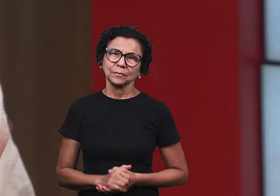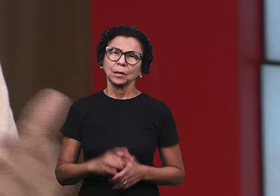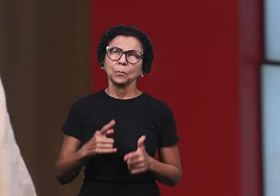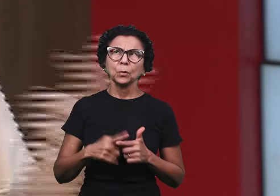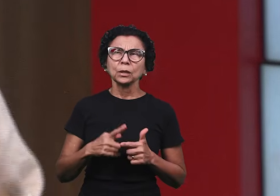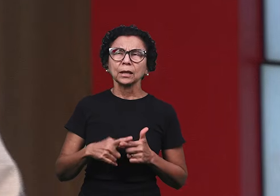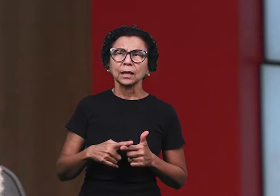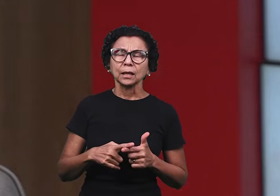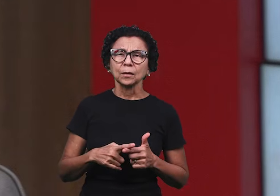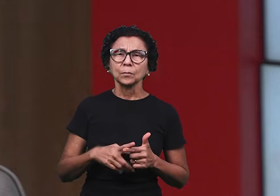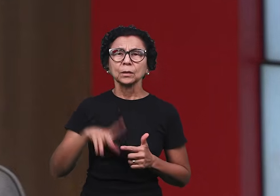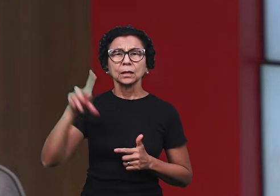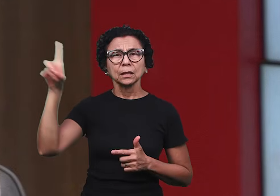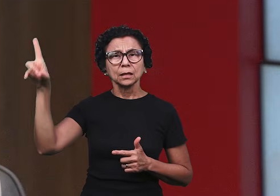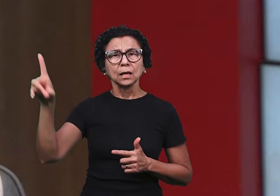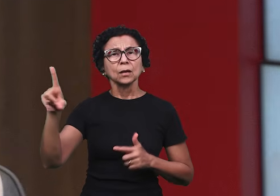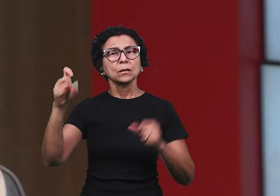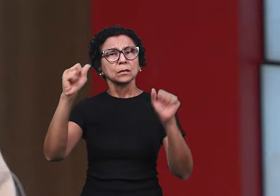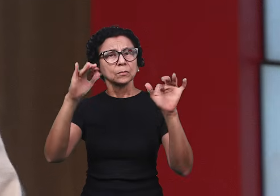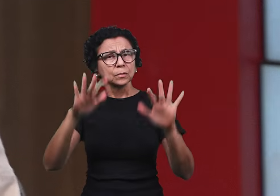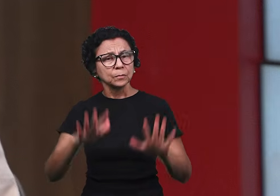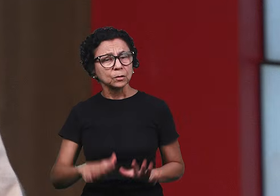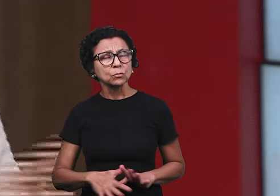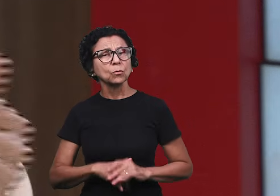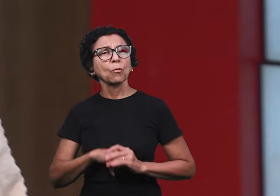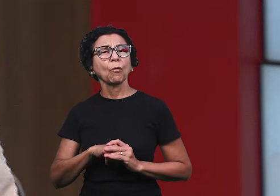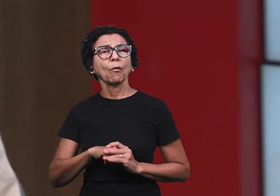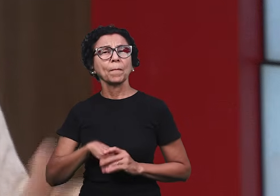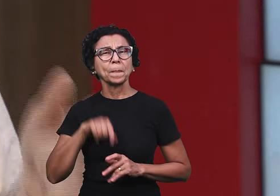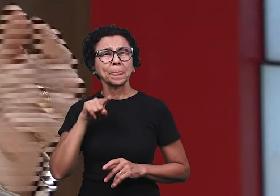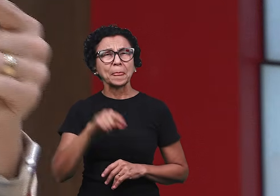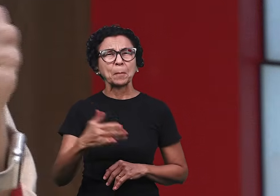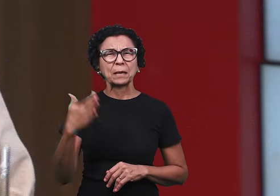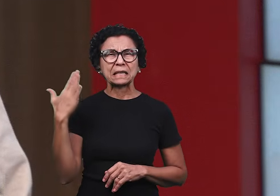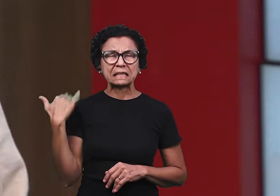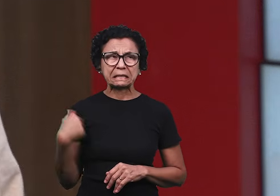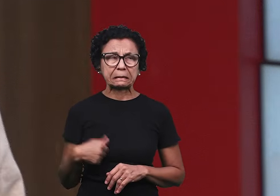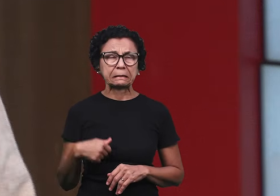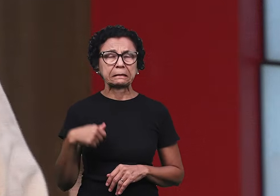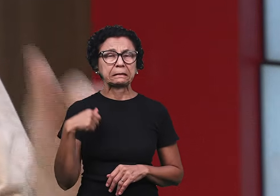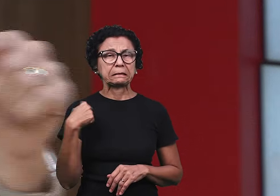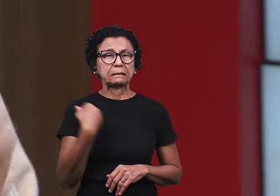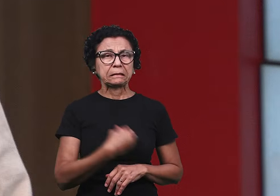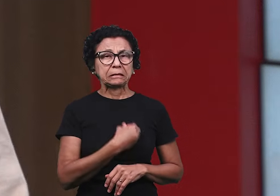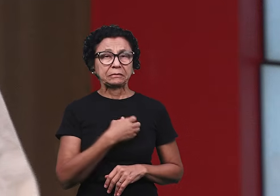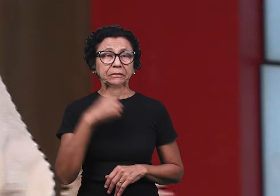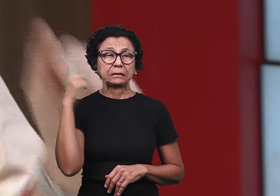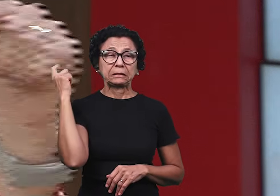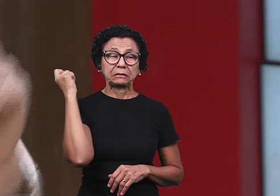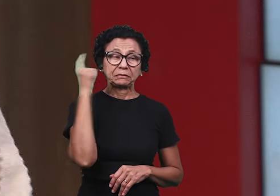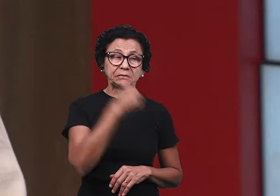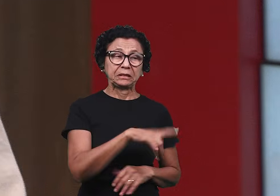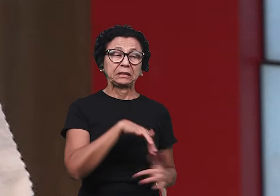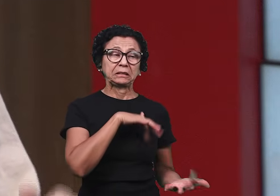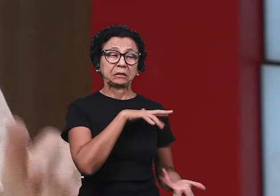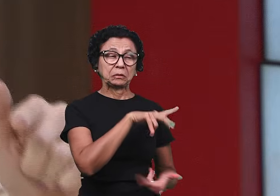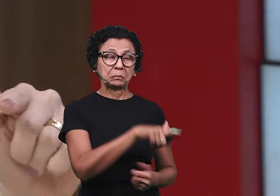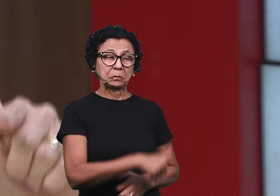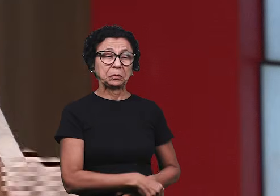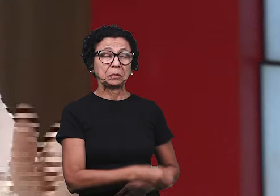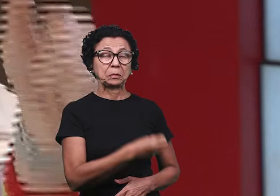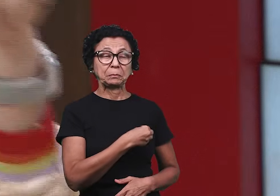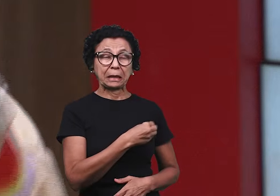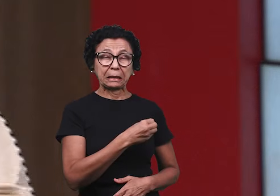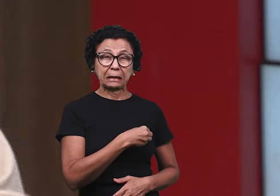ligada àquilo que Deus fez por nós. Então, muitas vezes, quem teve aquela vida torta, difícil, escolhas difíceis, vamos